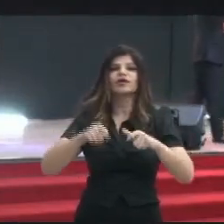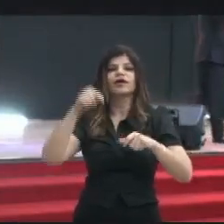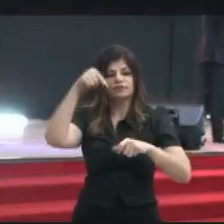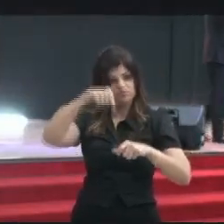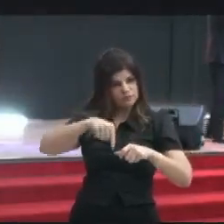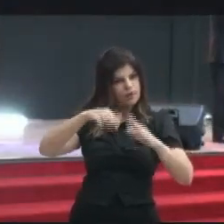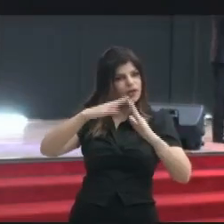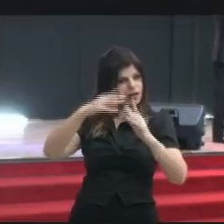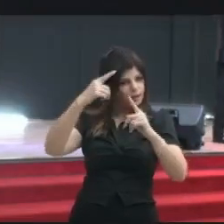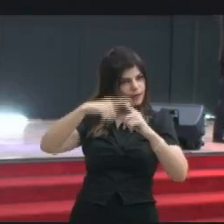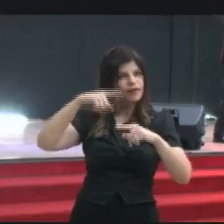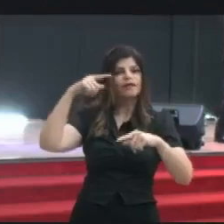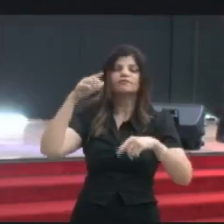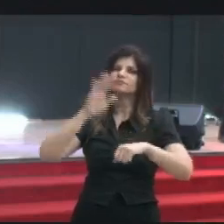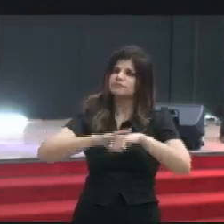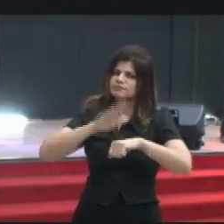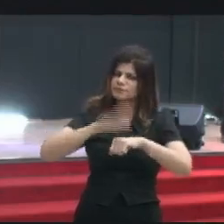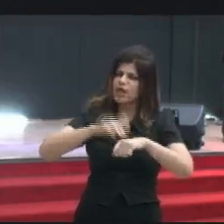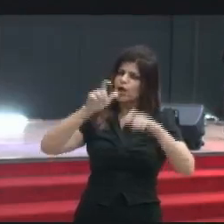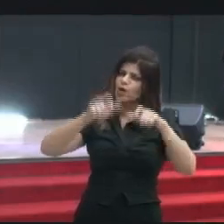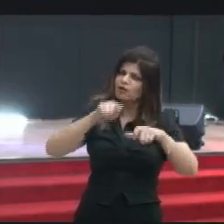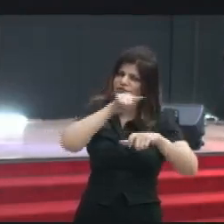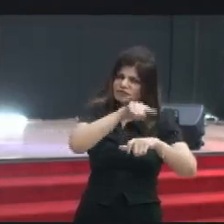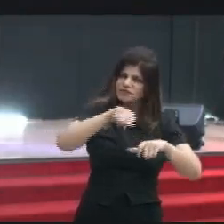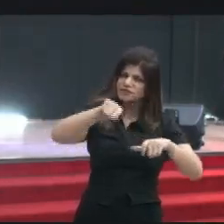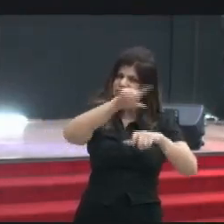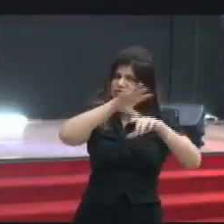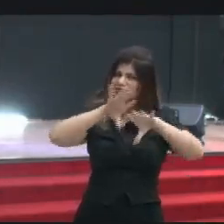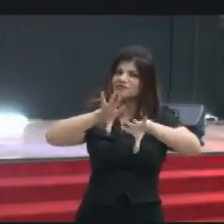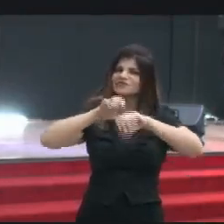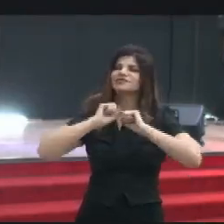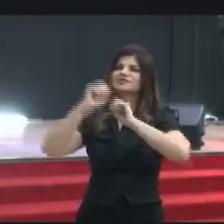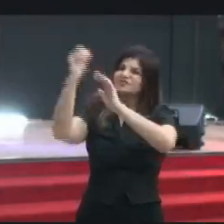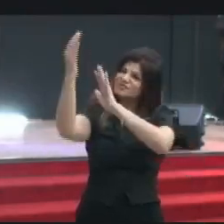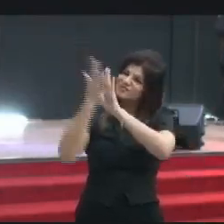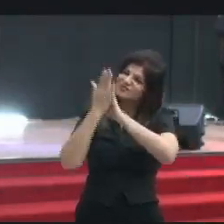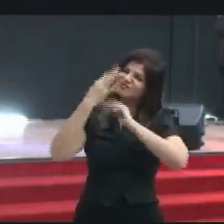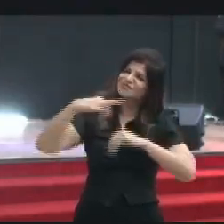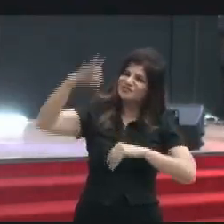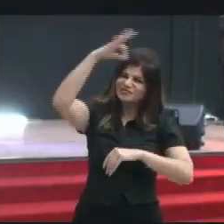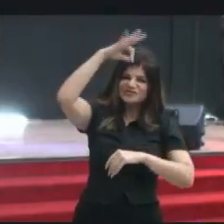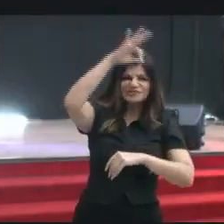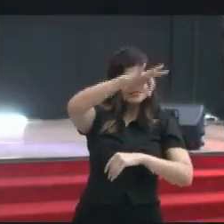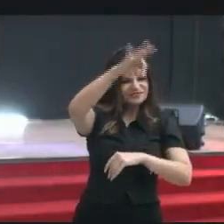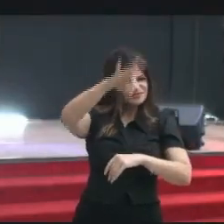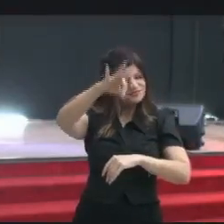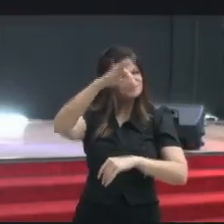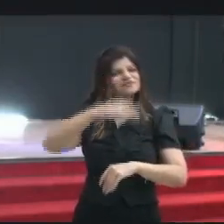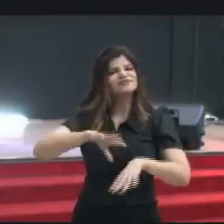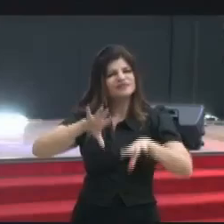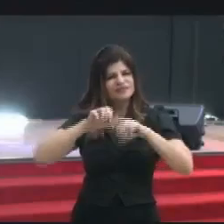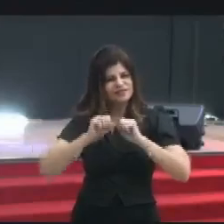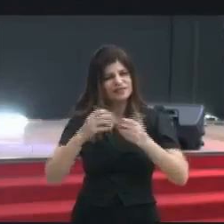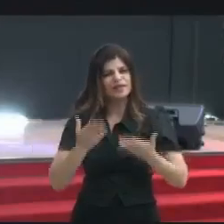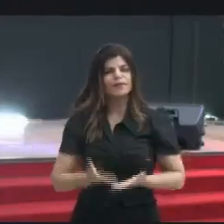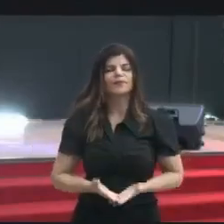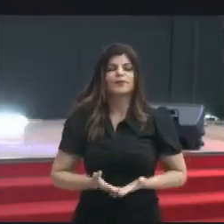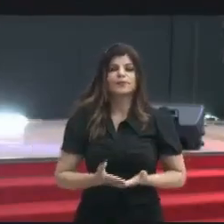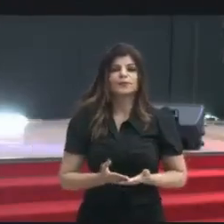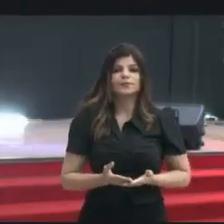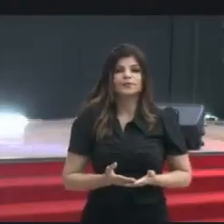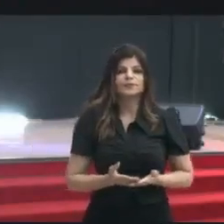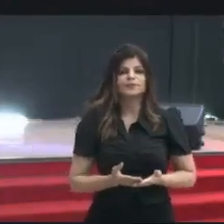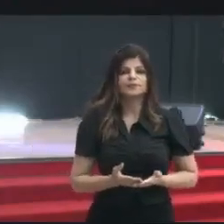desta igreja, é o lugar de você receber a presença do Espírito Santo na sua vida.